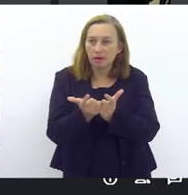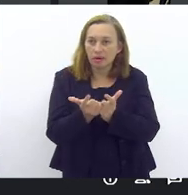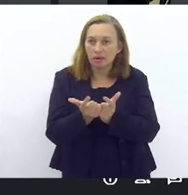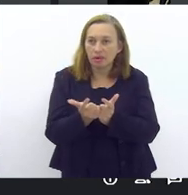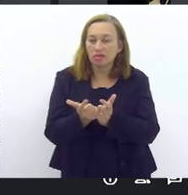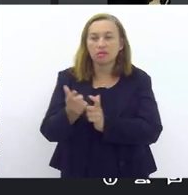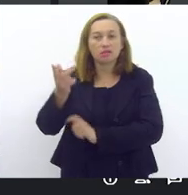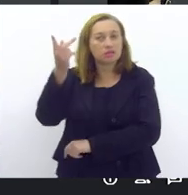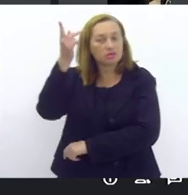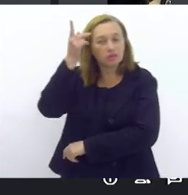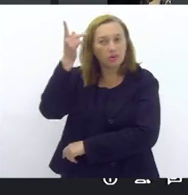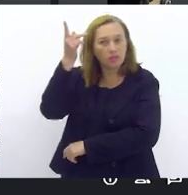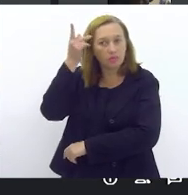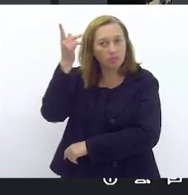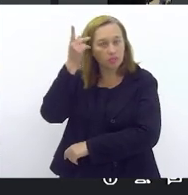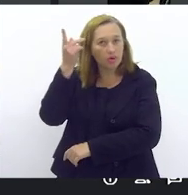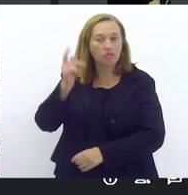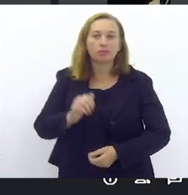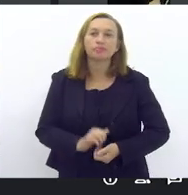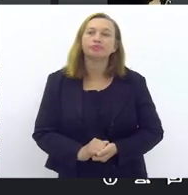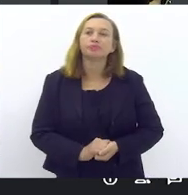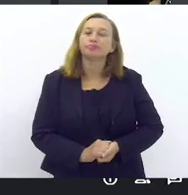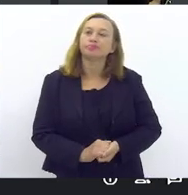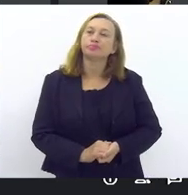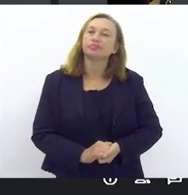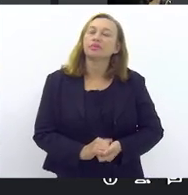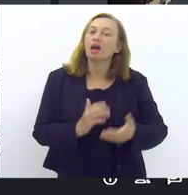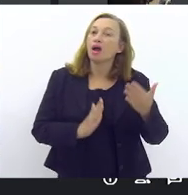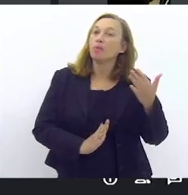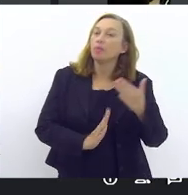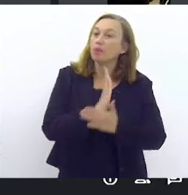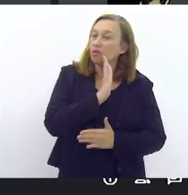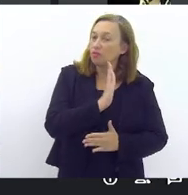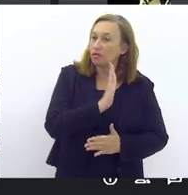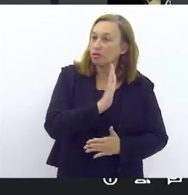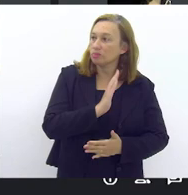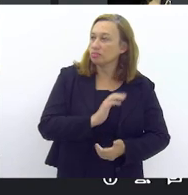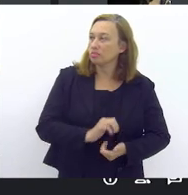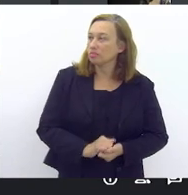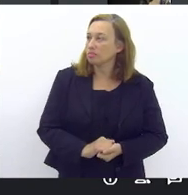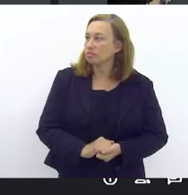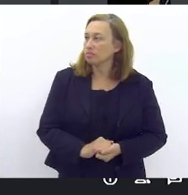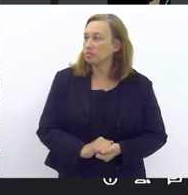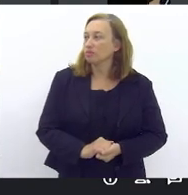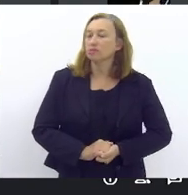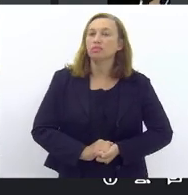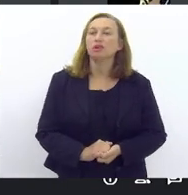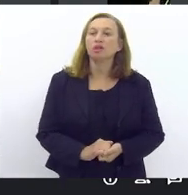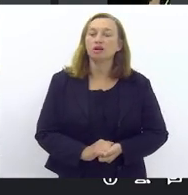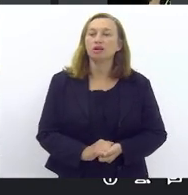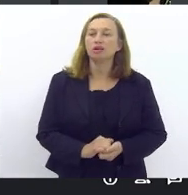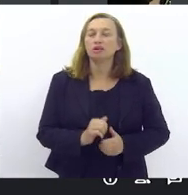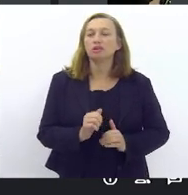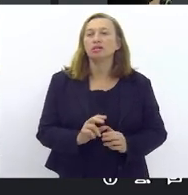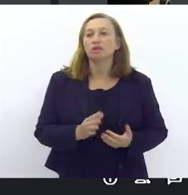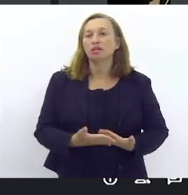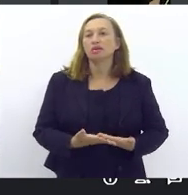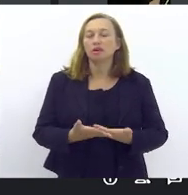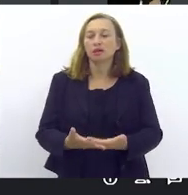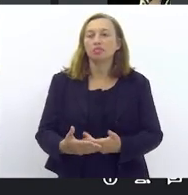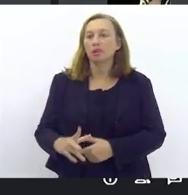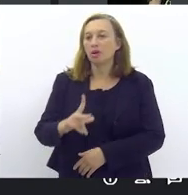estadual do Brasil, nós aprovamos uma lei, um projeto de lei que foi encaminhado pela própria